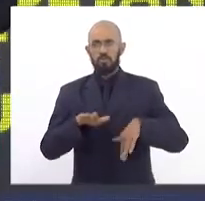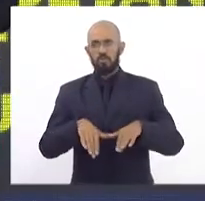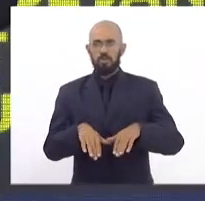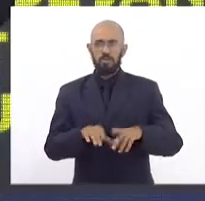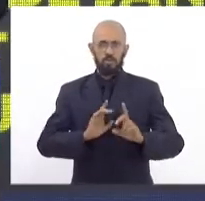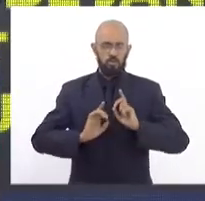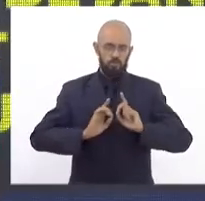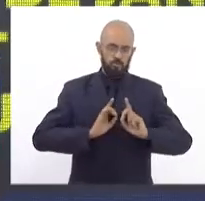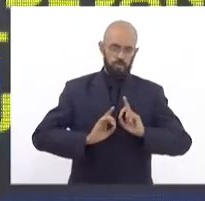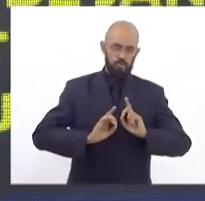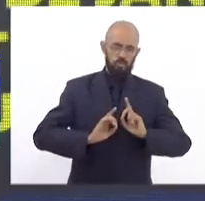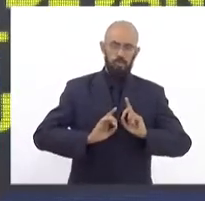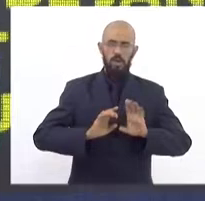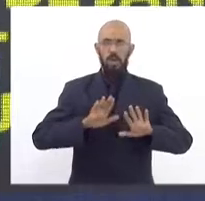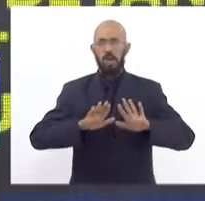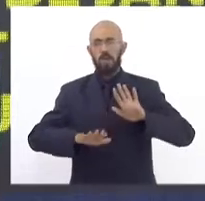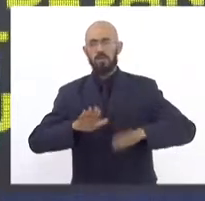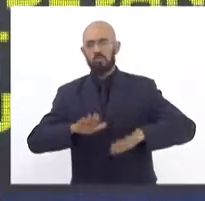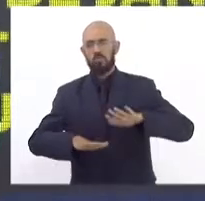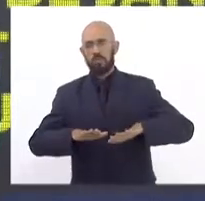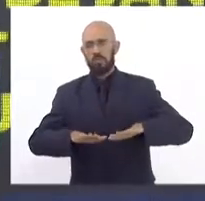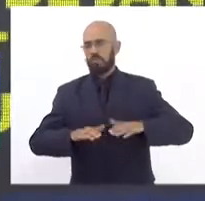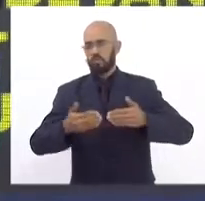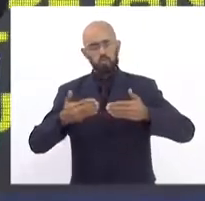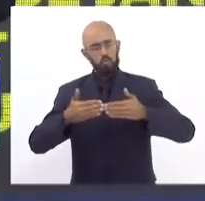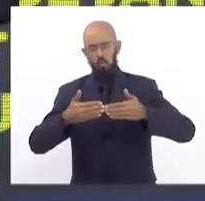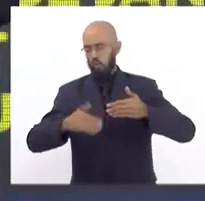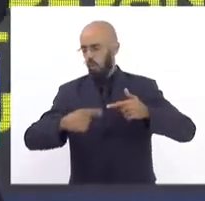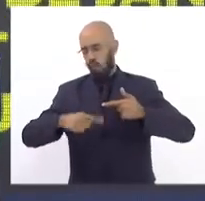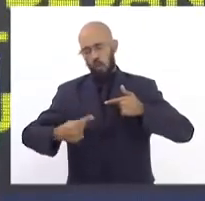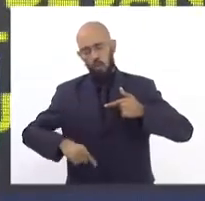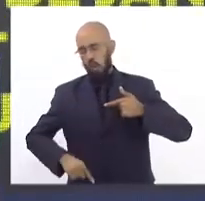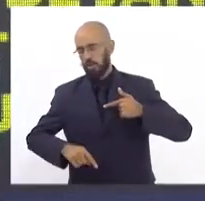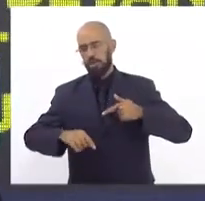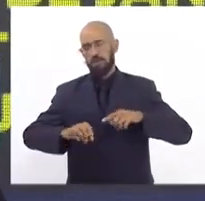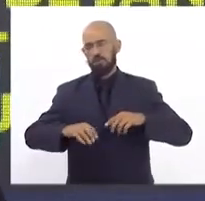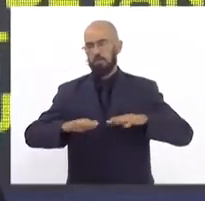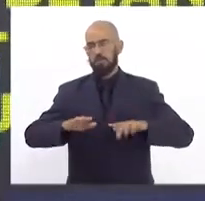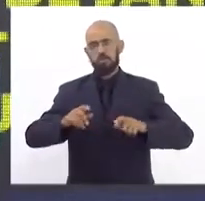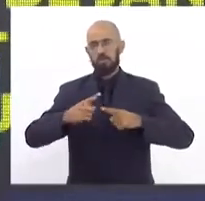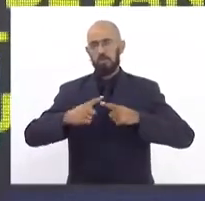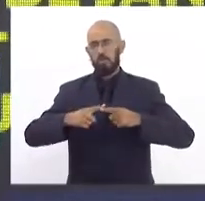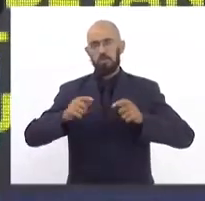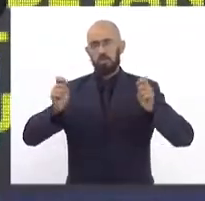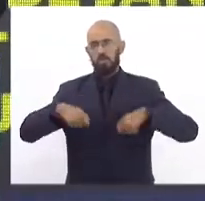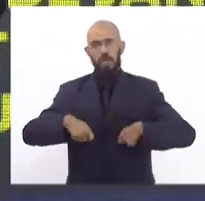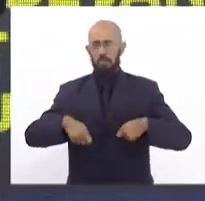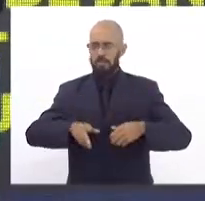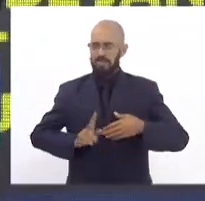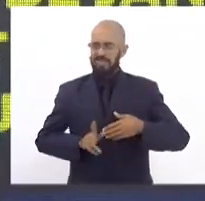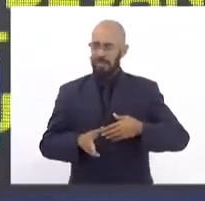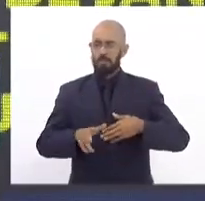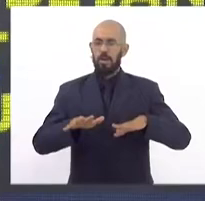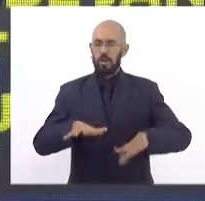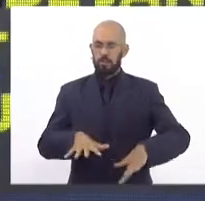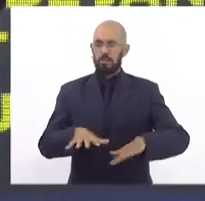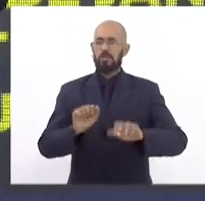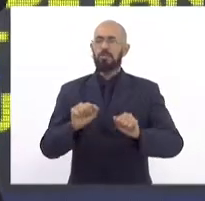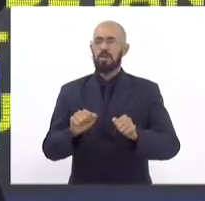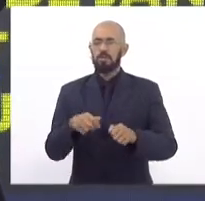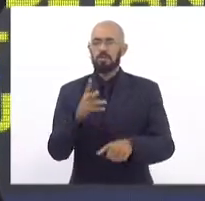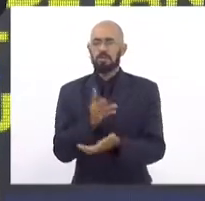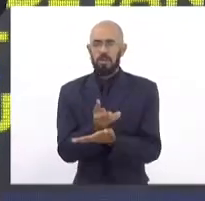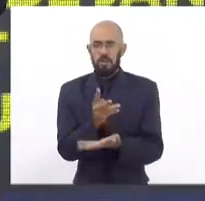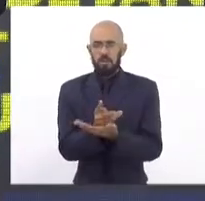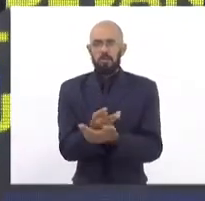algumas vezes nós não concordamos com tudo. E nem pode ser assim, né? Mas sempre em busca do melhor